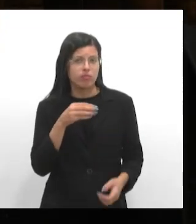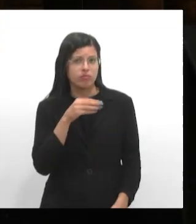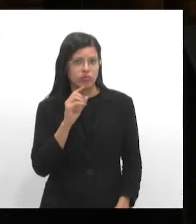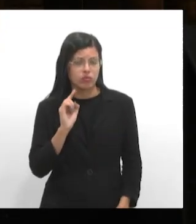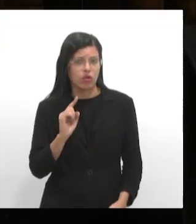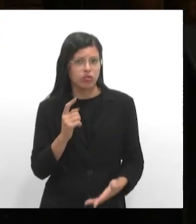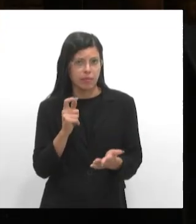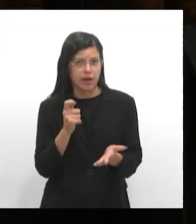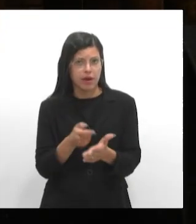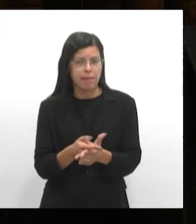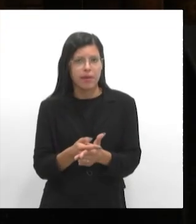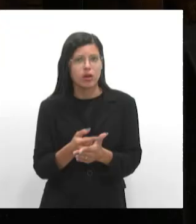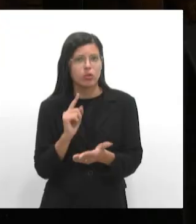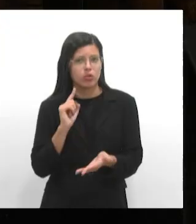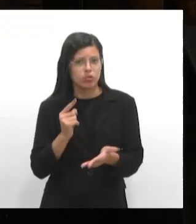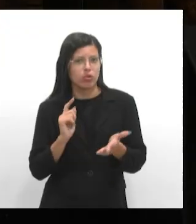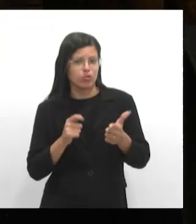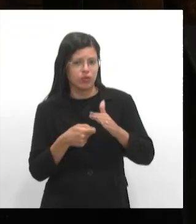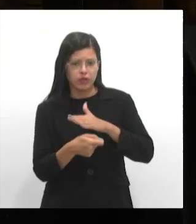investimentos.